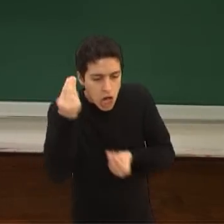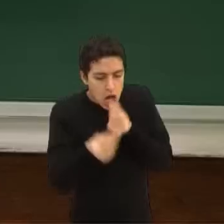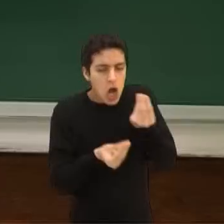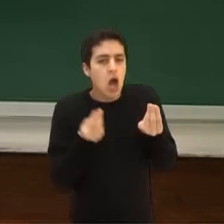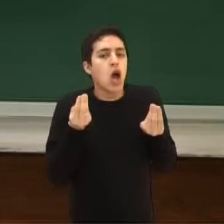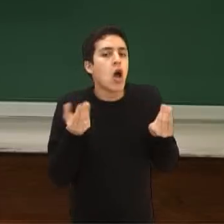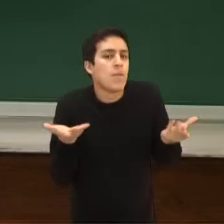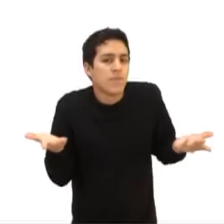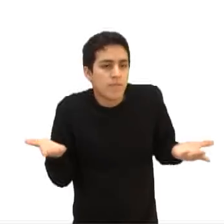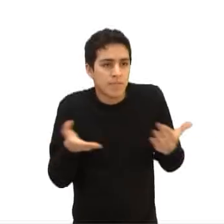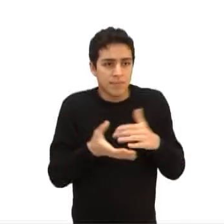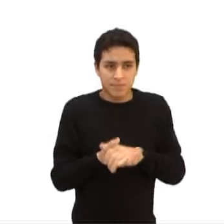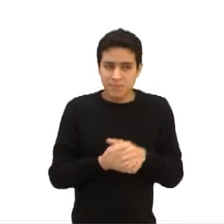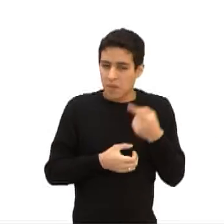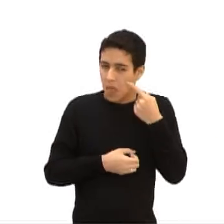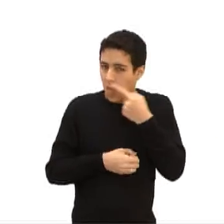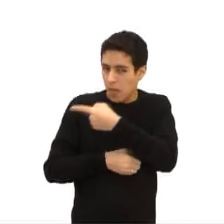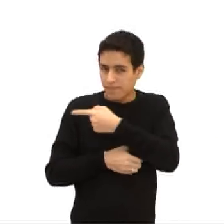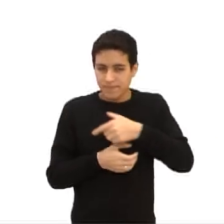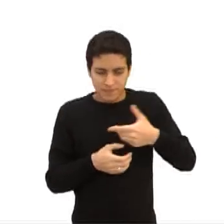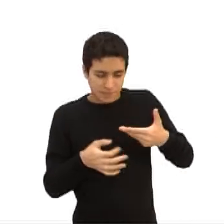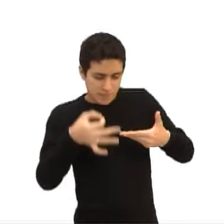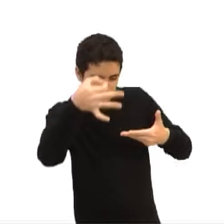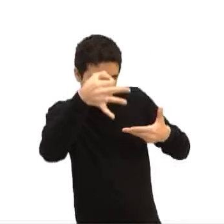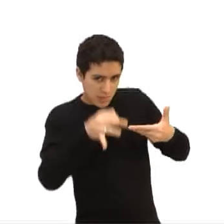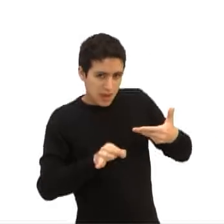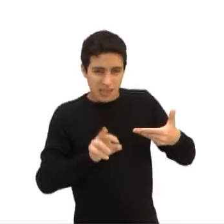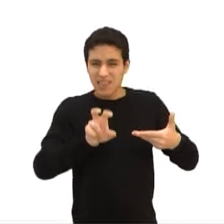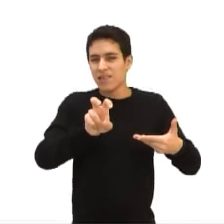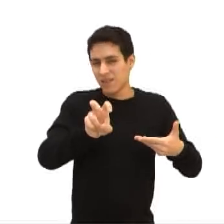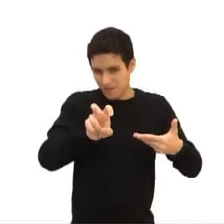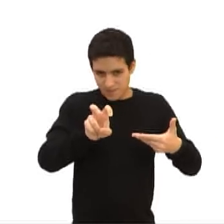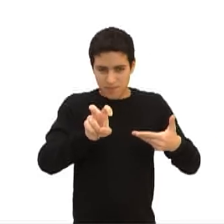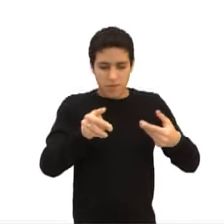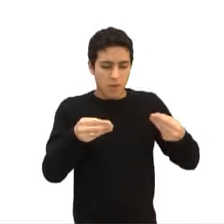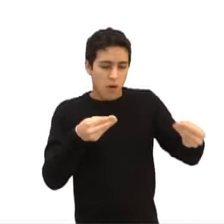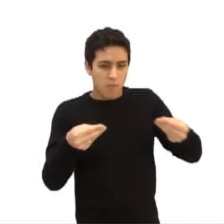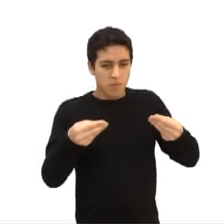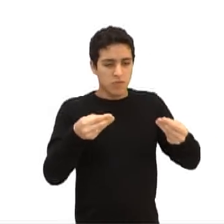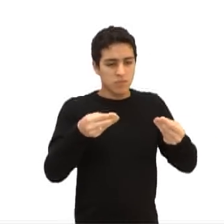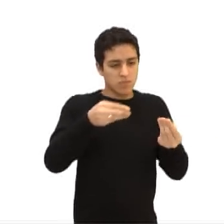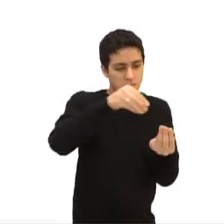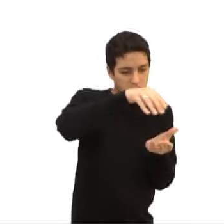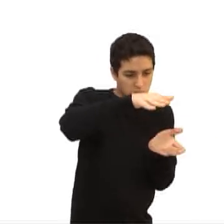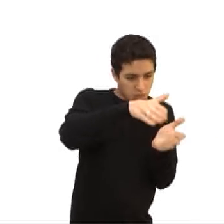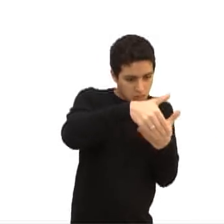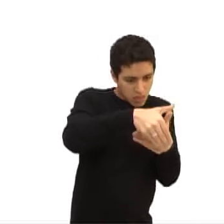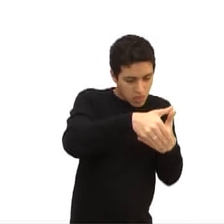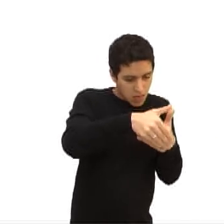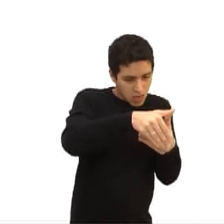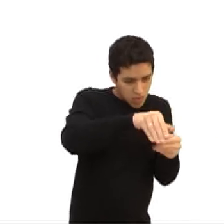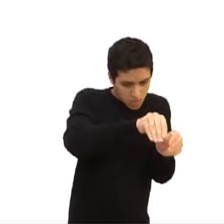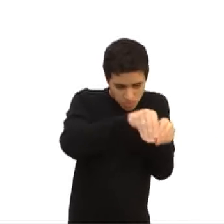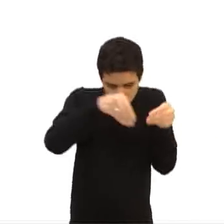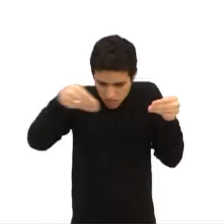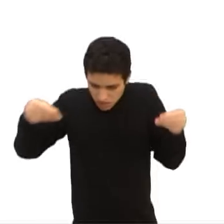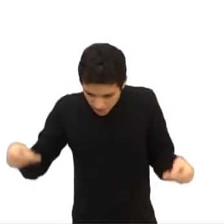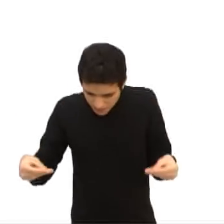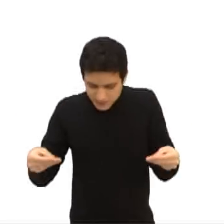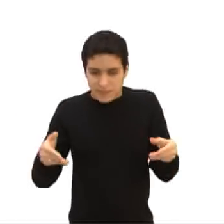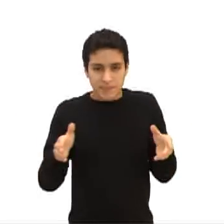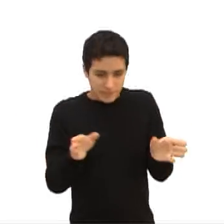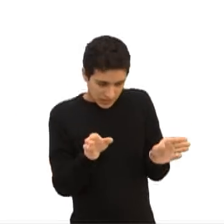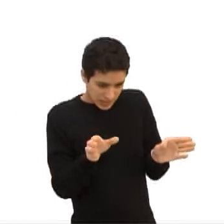ó. Praticando, corrigindo 5, a nossa planificação. Lembram lá? Eu tinha o meu dado, eu